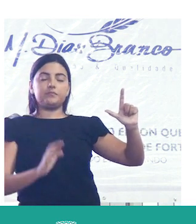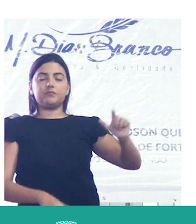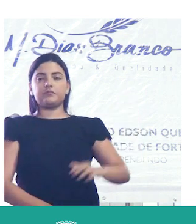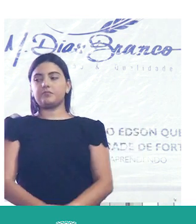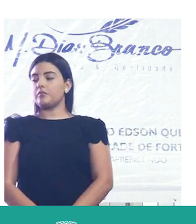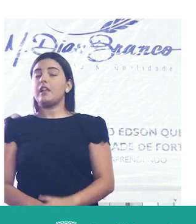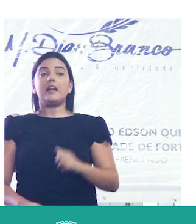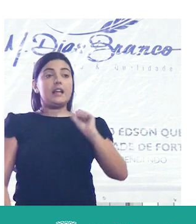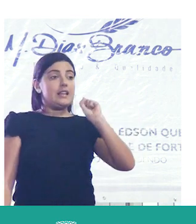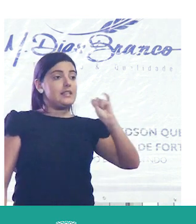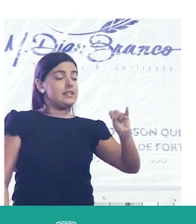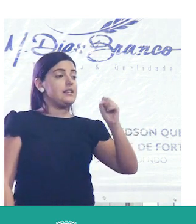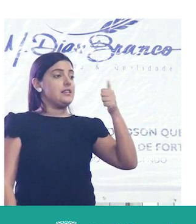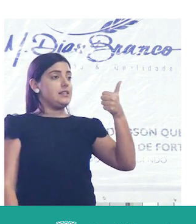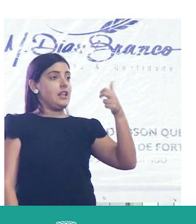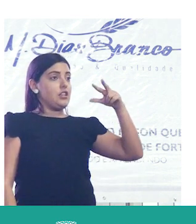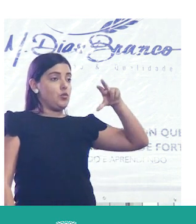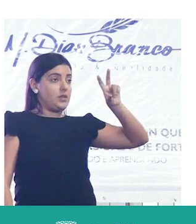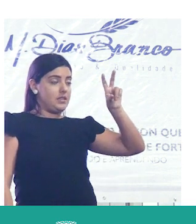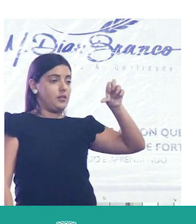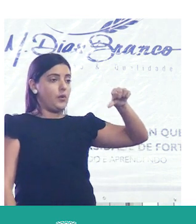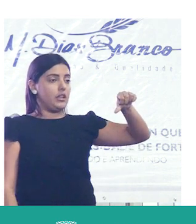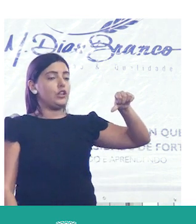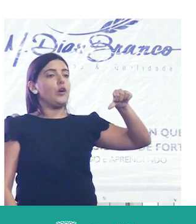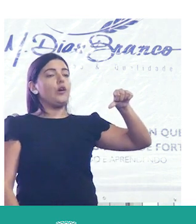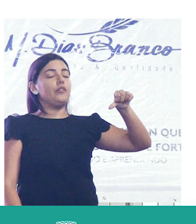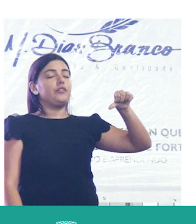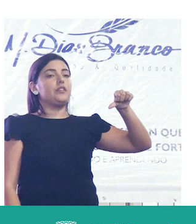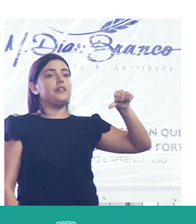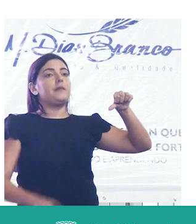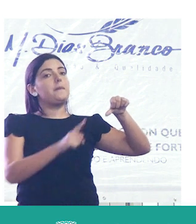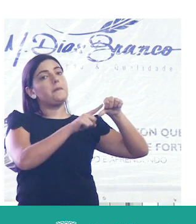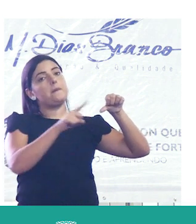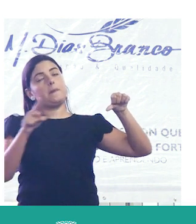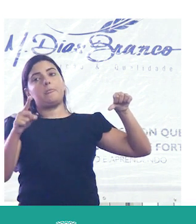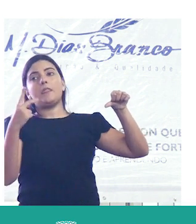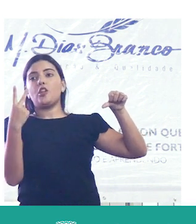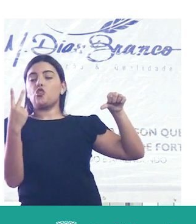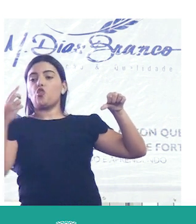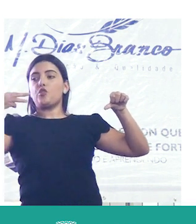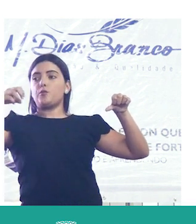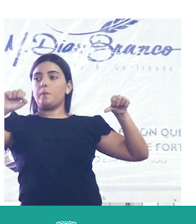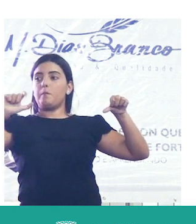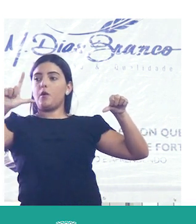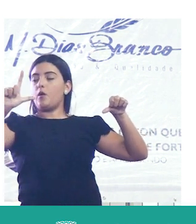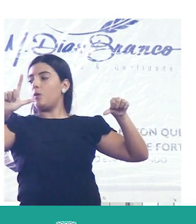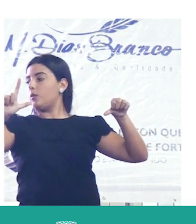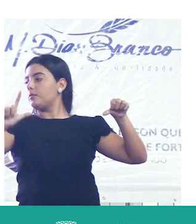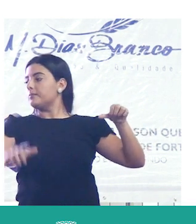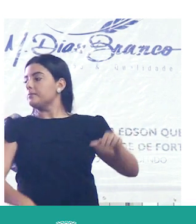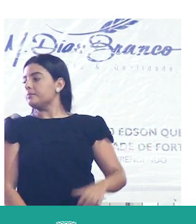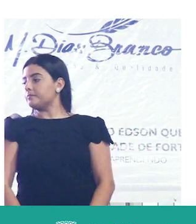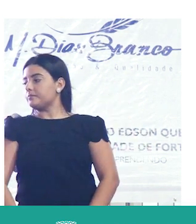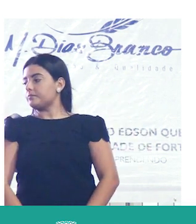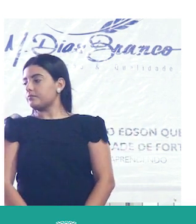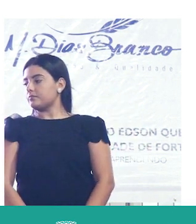Pessoal, se 159 gramas de sulfeto de cobre produzem 2 mols de cobre,